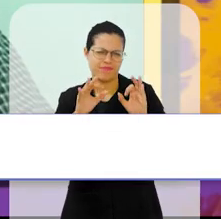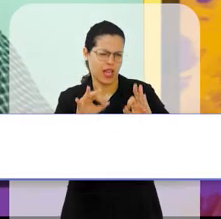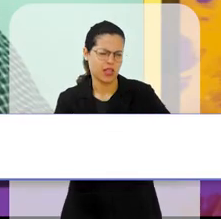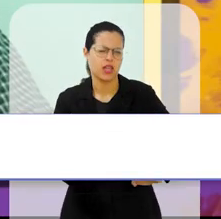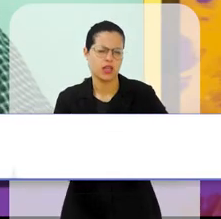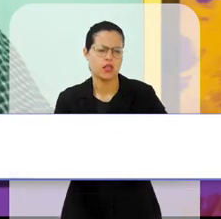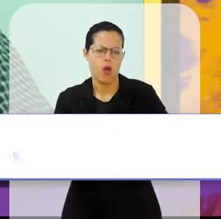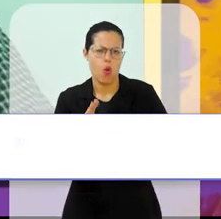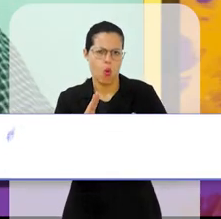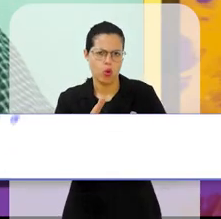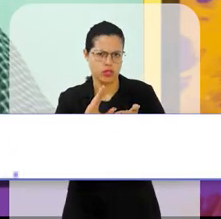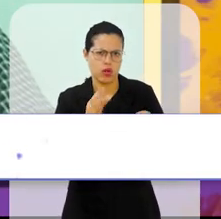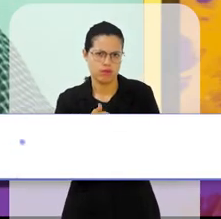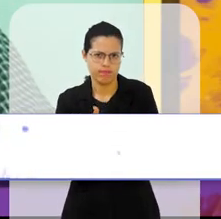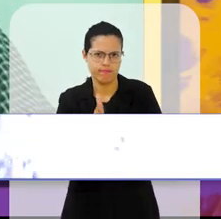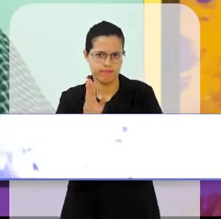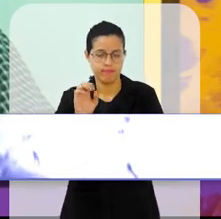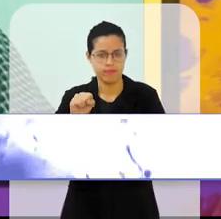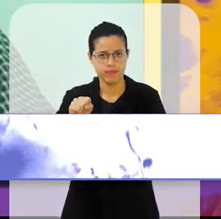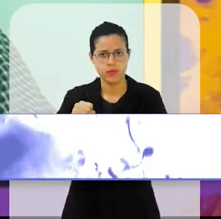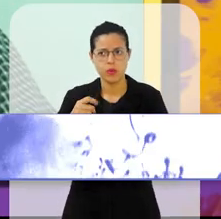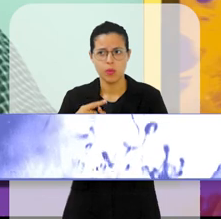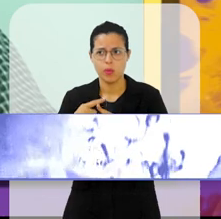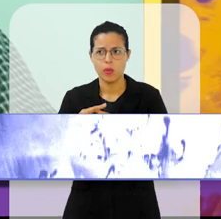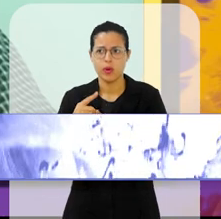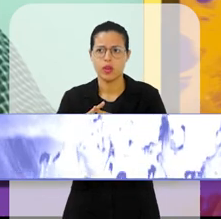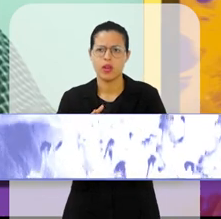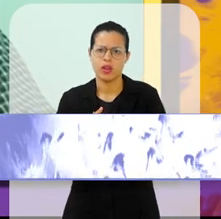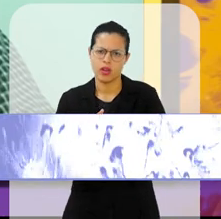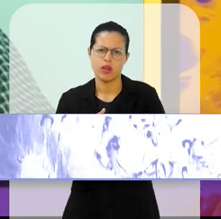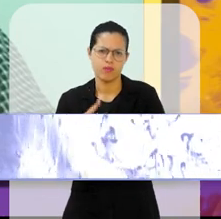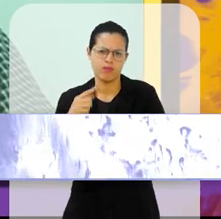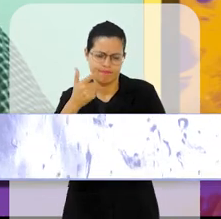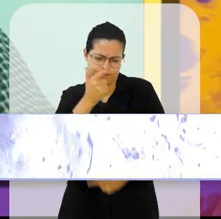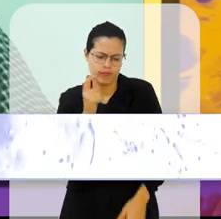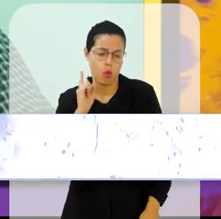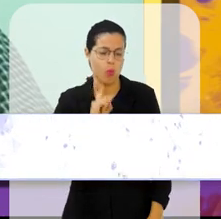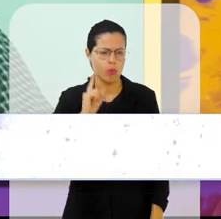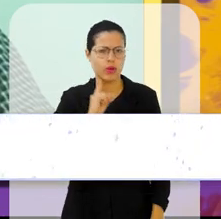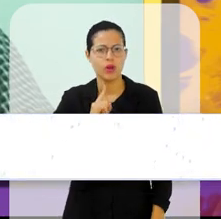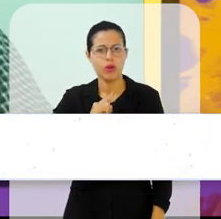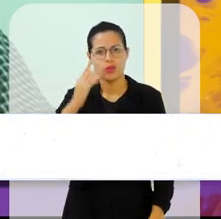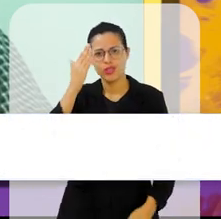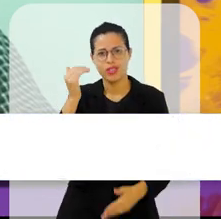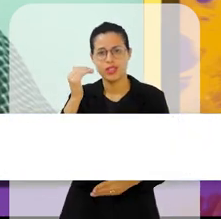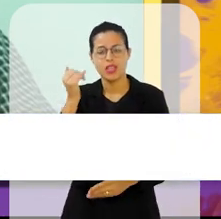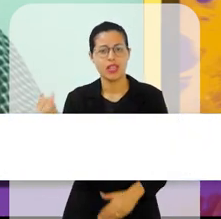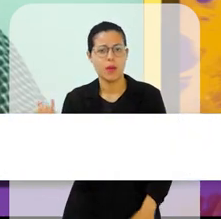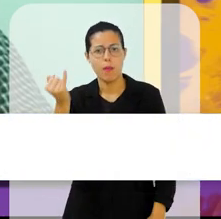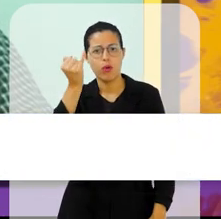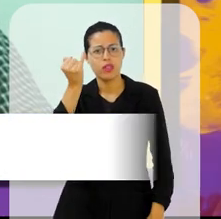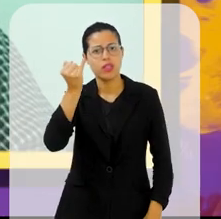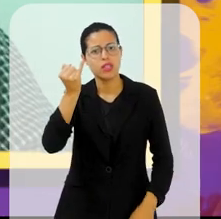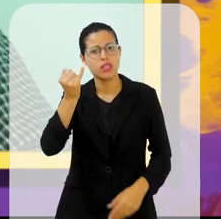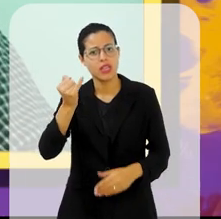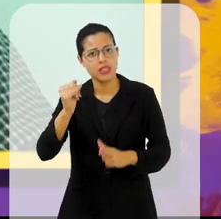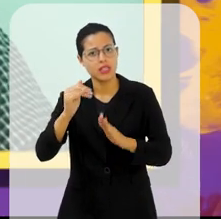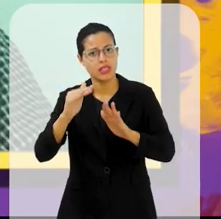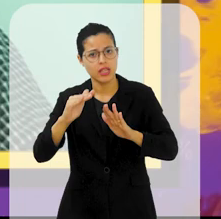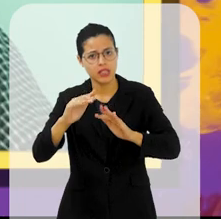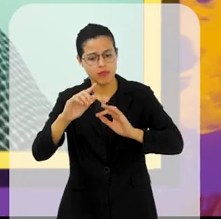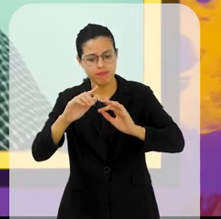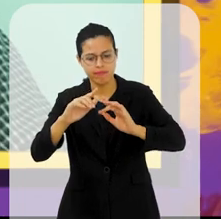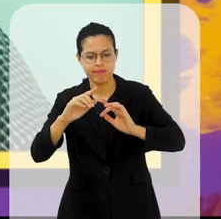se opor, né? Porque, como qualquer grande rubro-negro, sabe da importância desse empreendimento para o